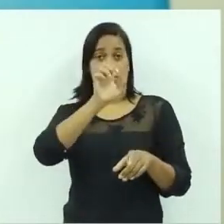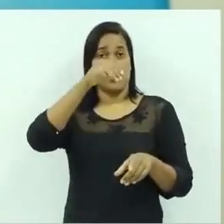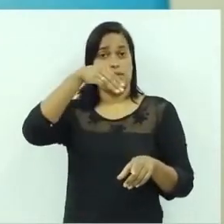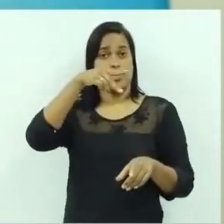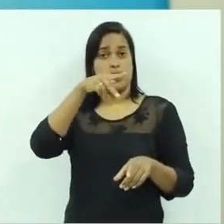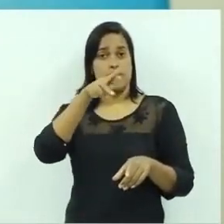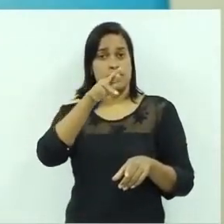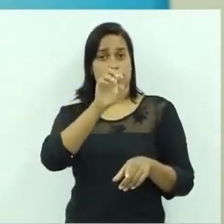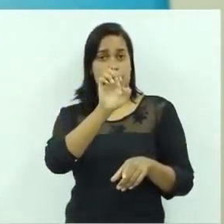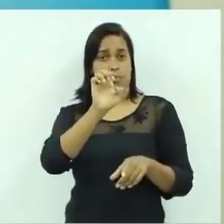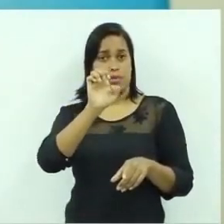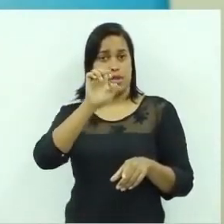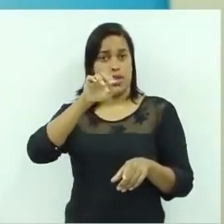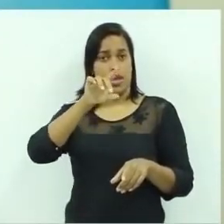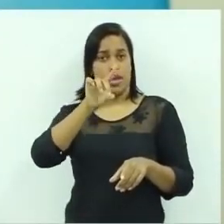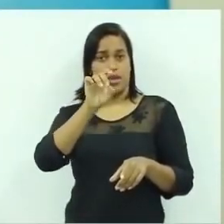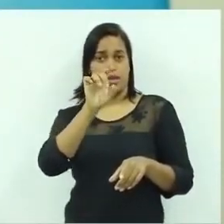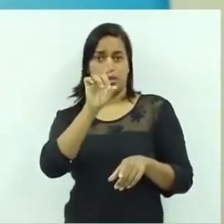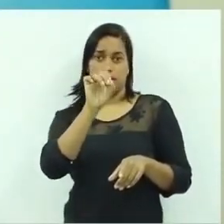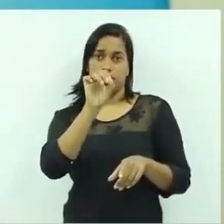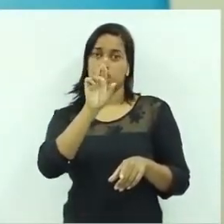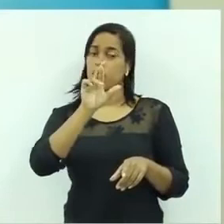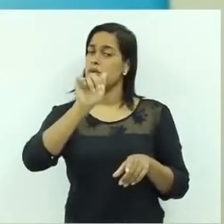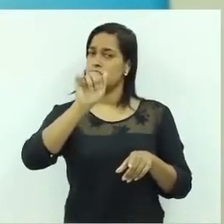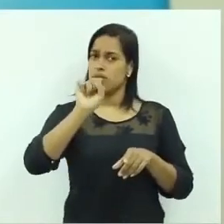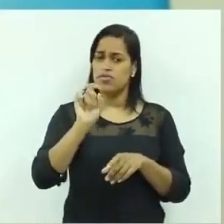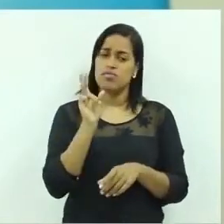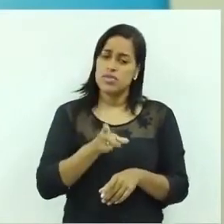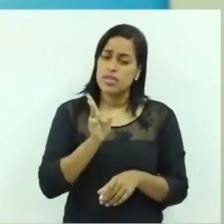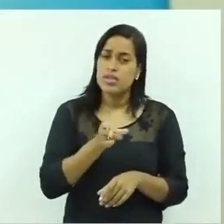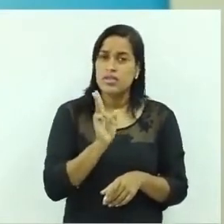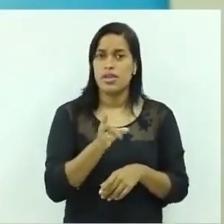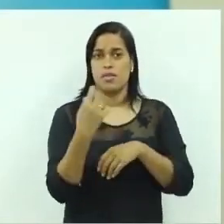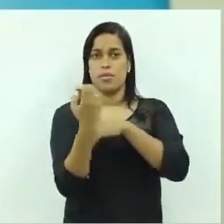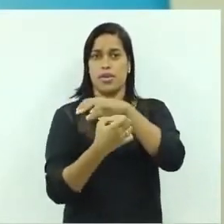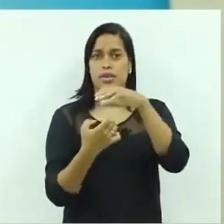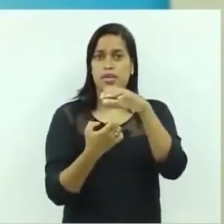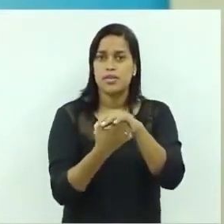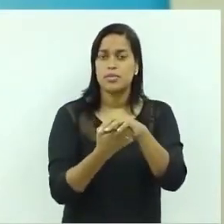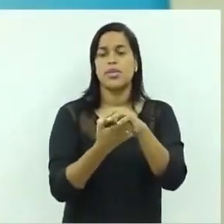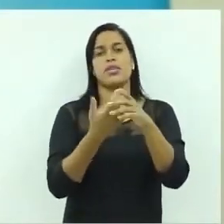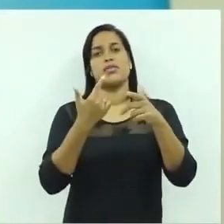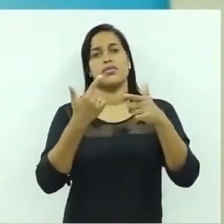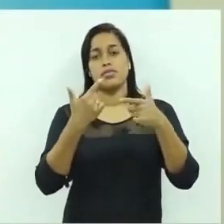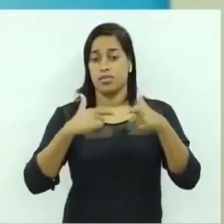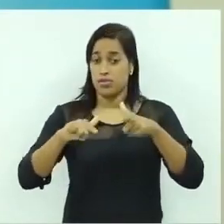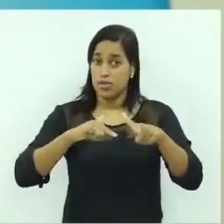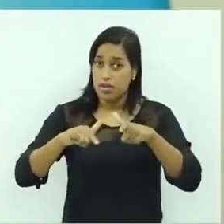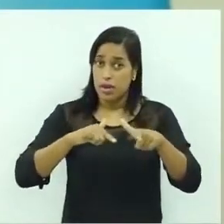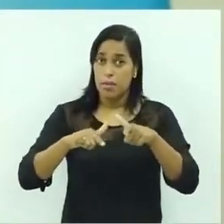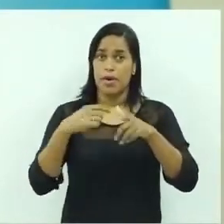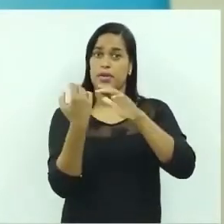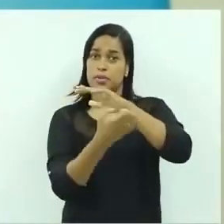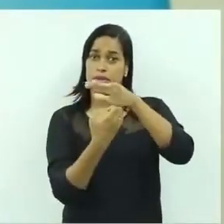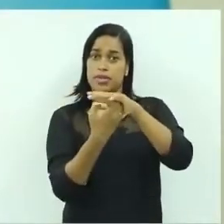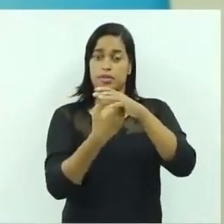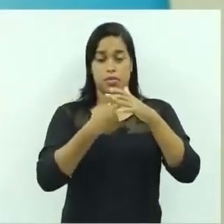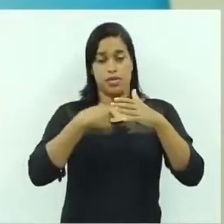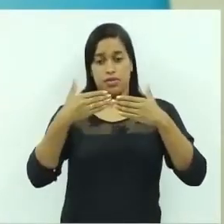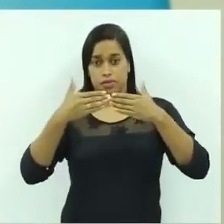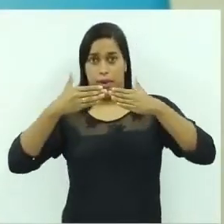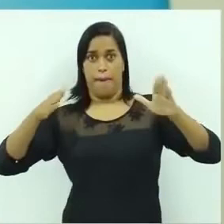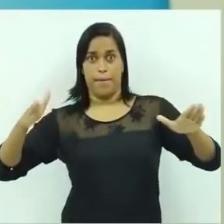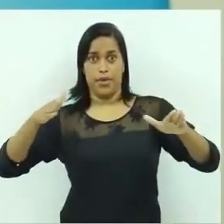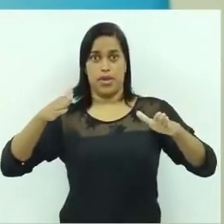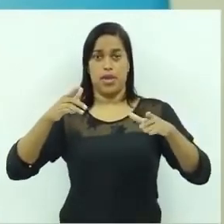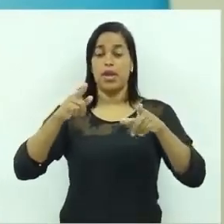empreendedoras. Então é por isso, para que as empresas que a gente atua, para que as empresas que a gente vai abrir, para que a nossa